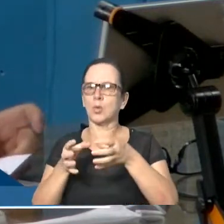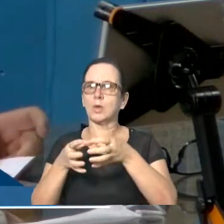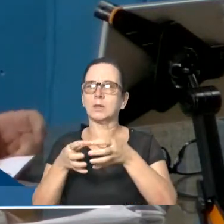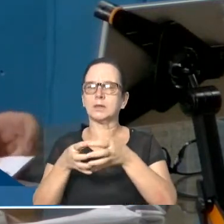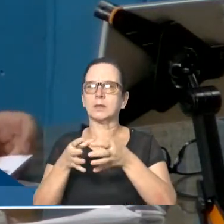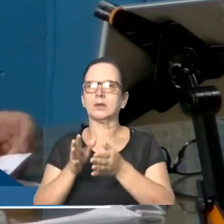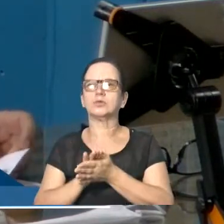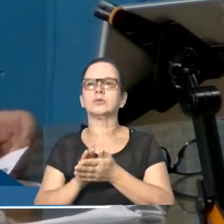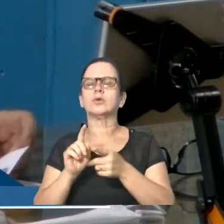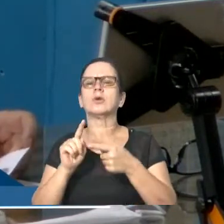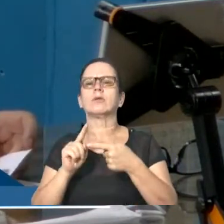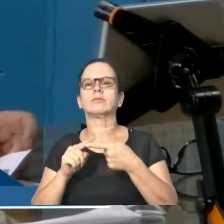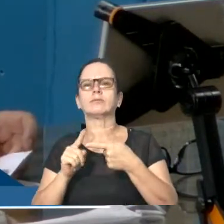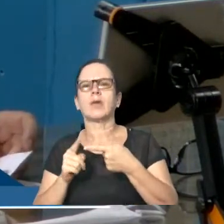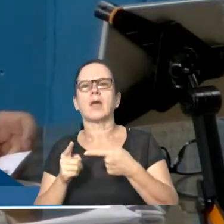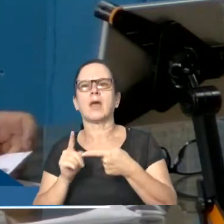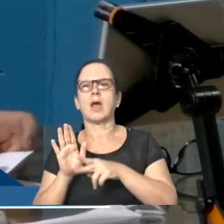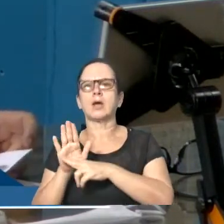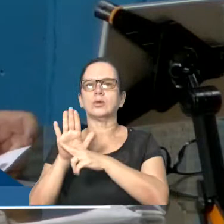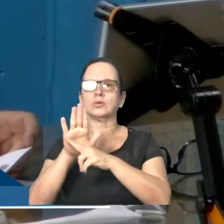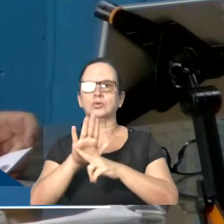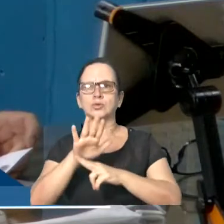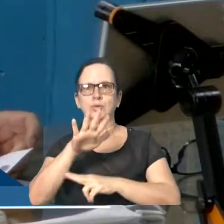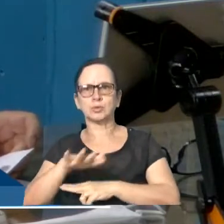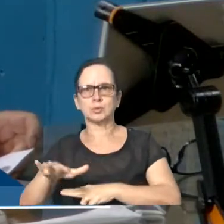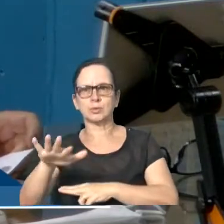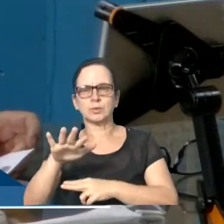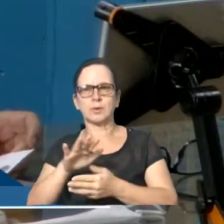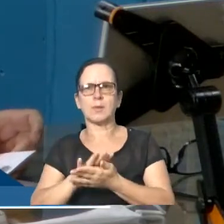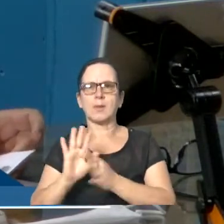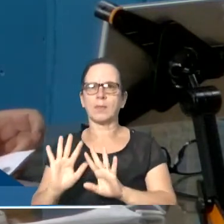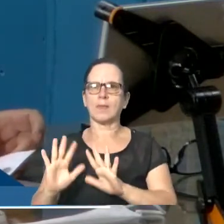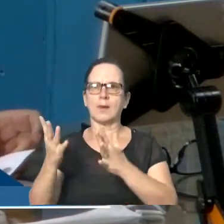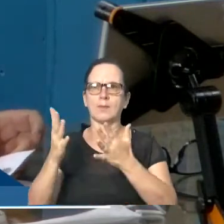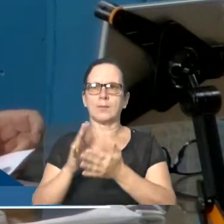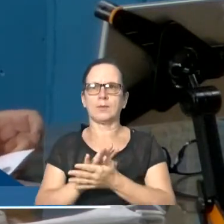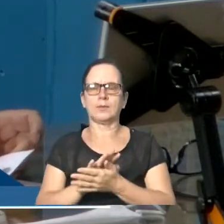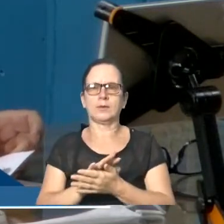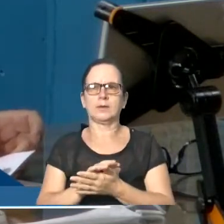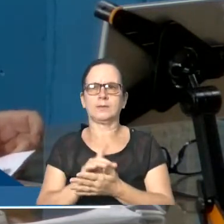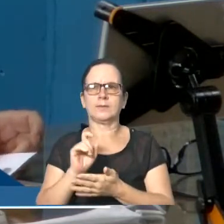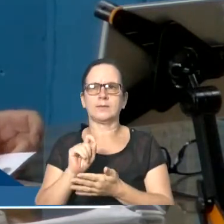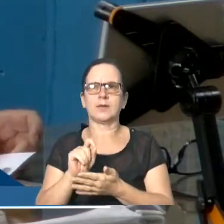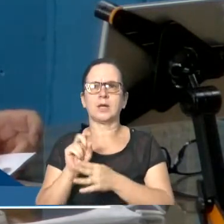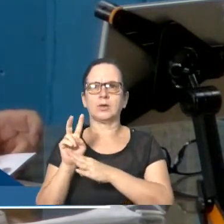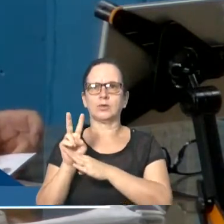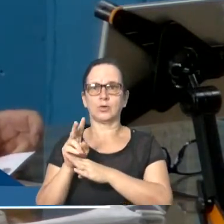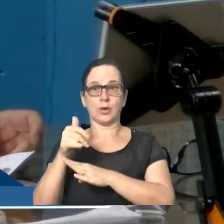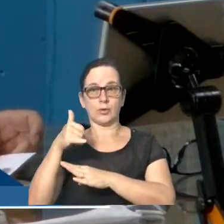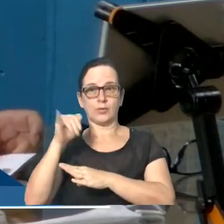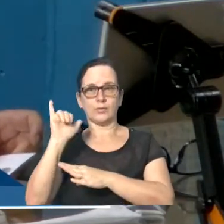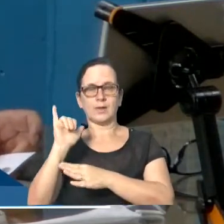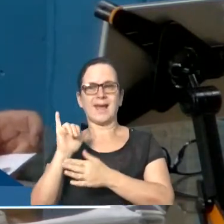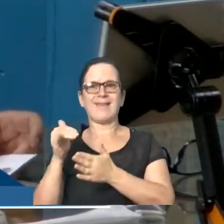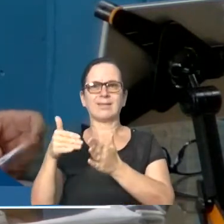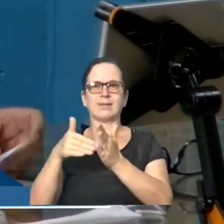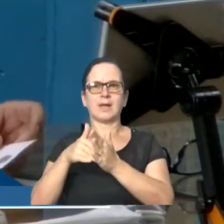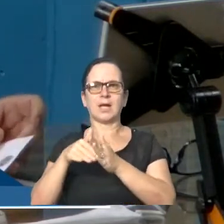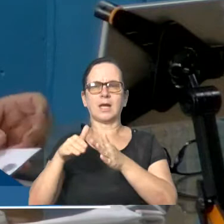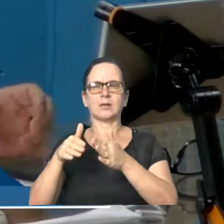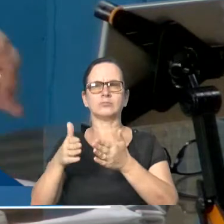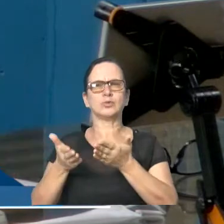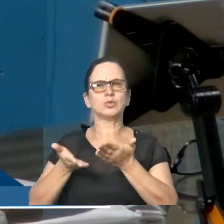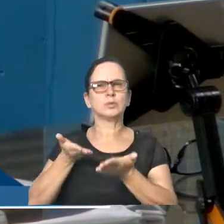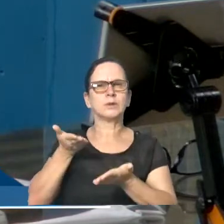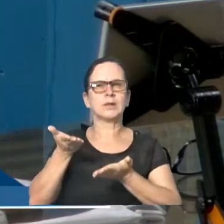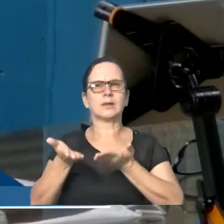de reivindicar recursos para que a gente promova, além da prevenção, até o tratamento. Não